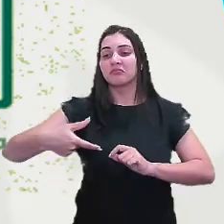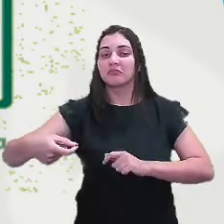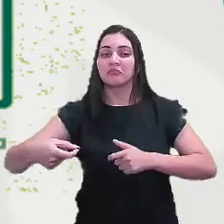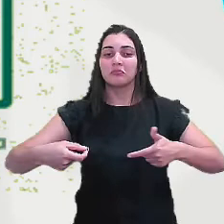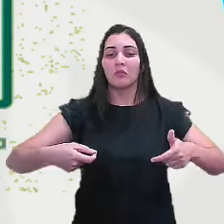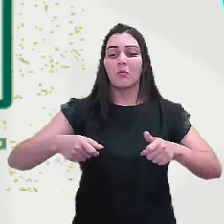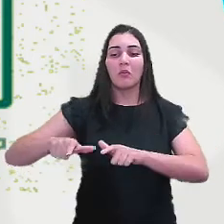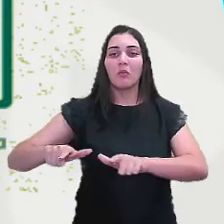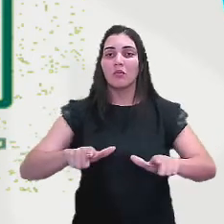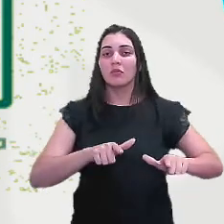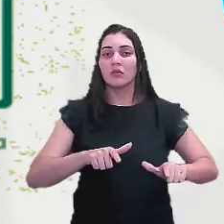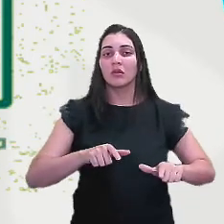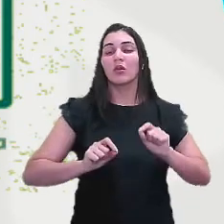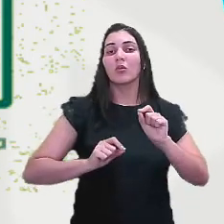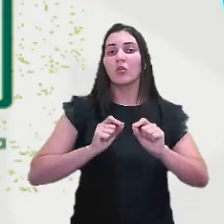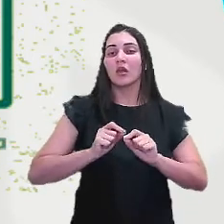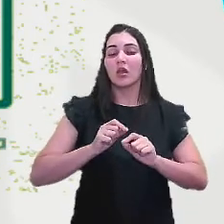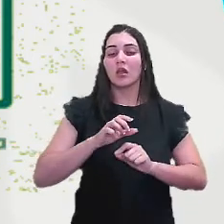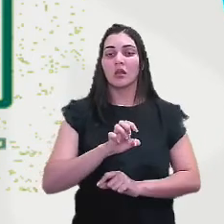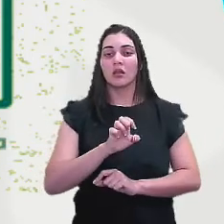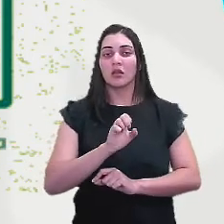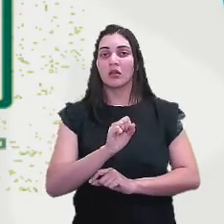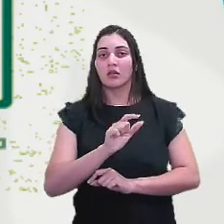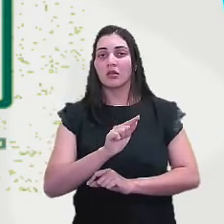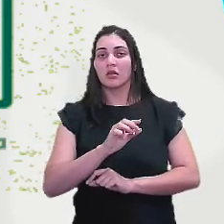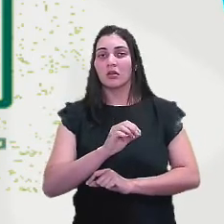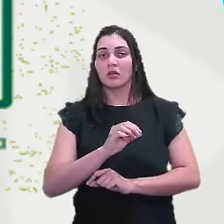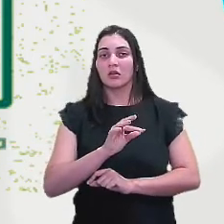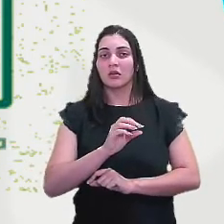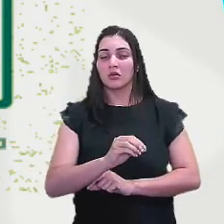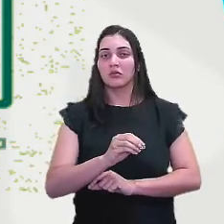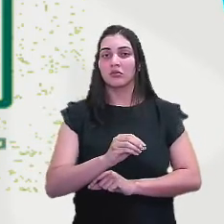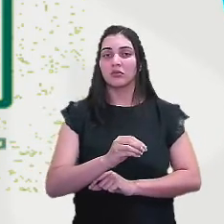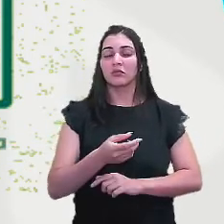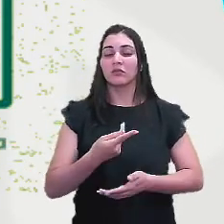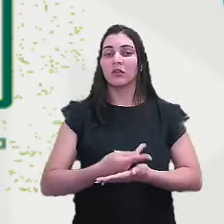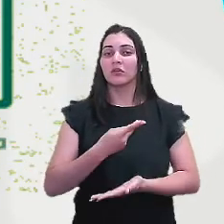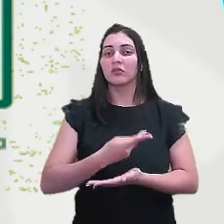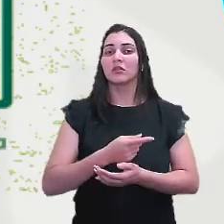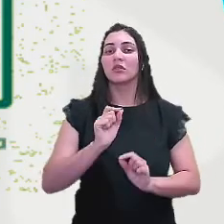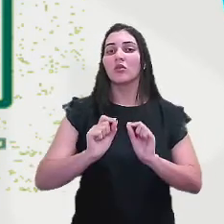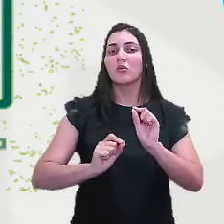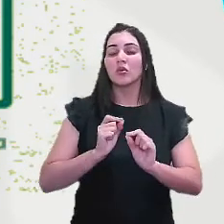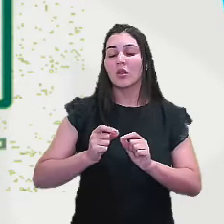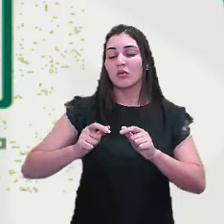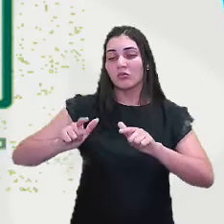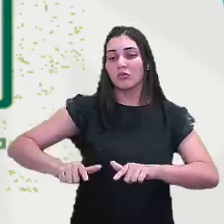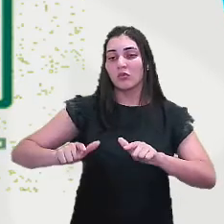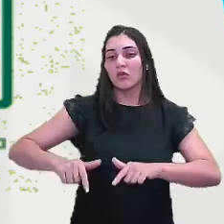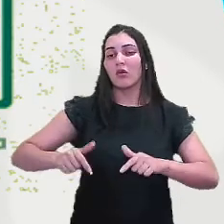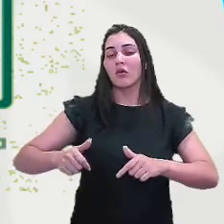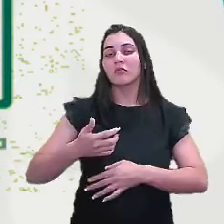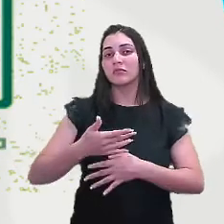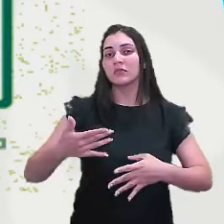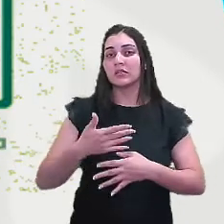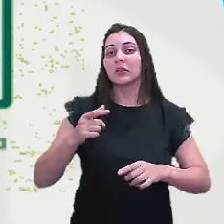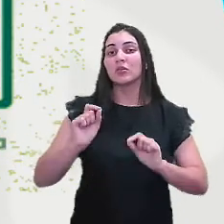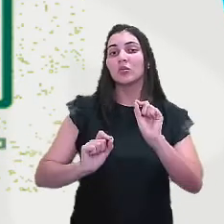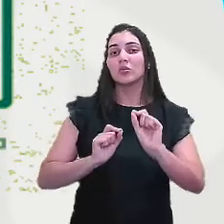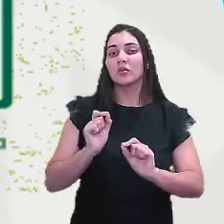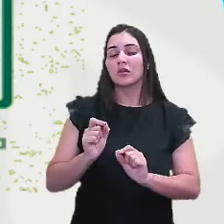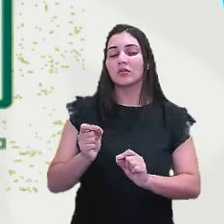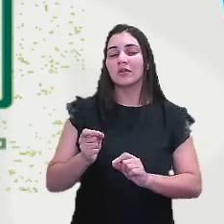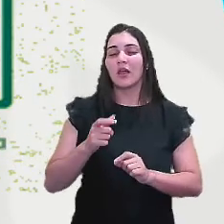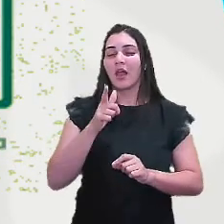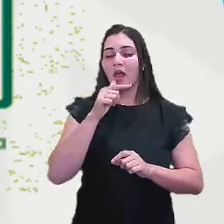vai para onde? Para os esgotos, vão geralmente para áreas que vão promover em áreas urbanas, áreas metropolitanas, as enchentes. E